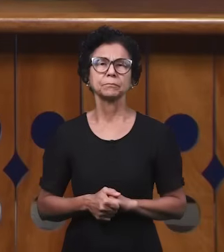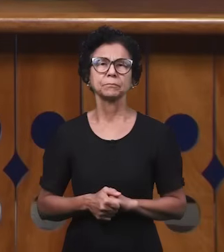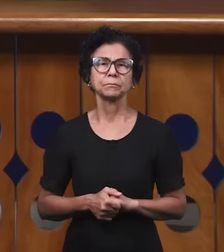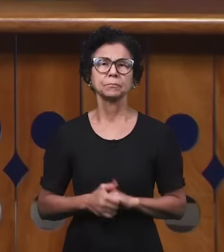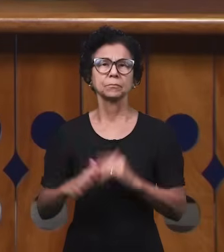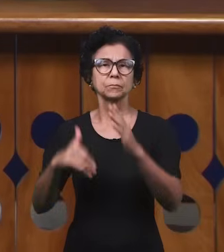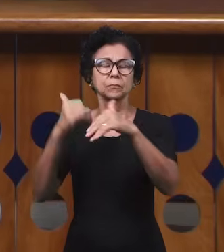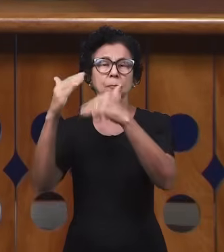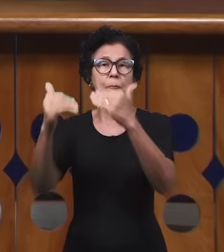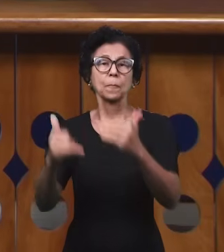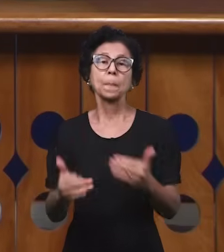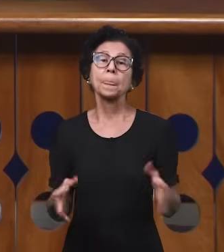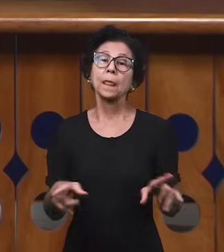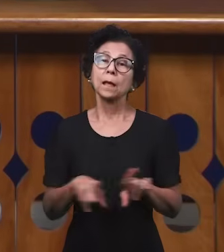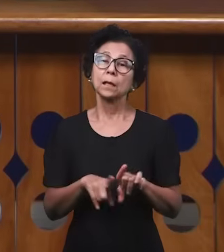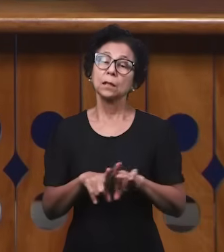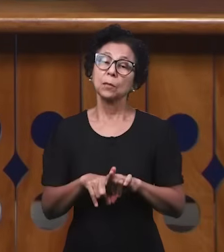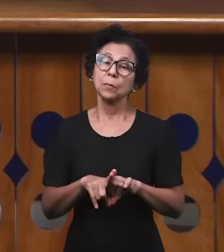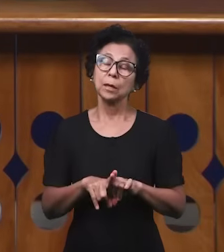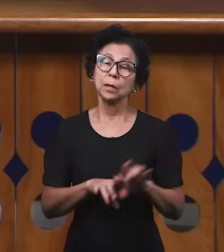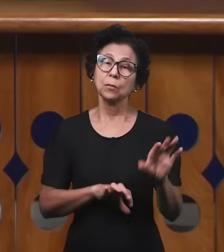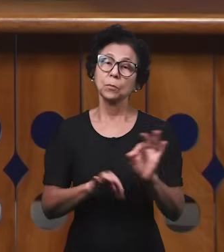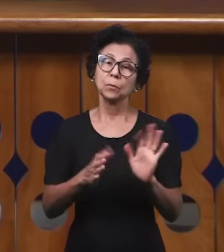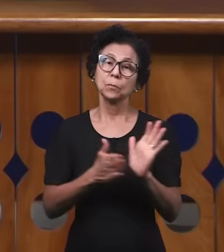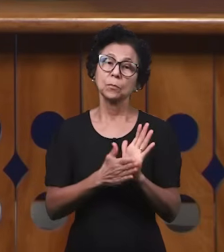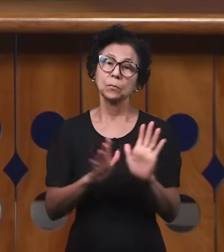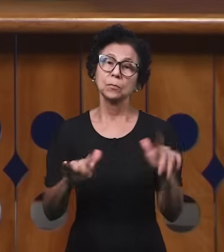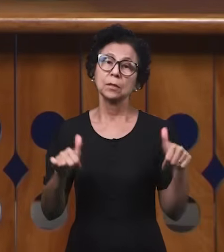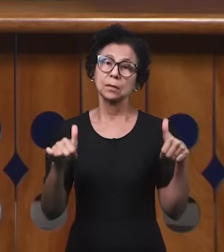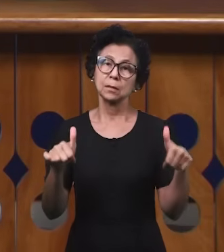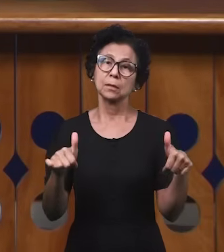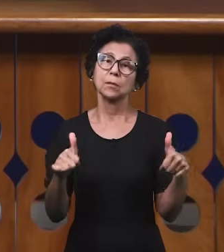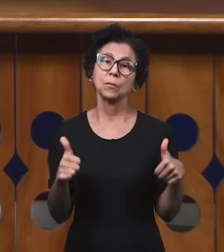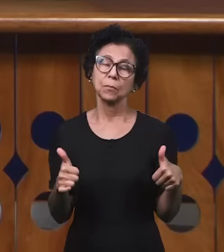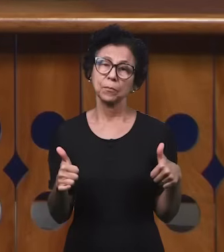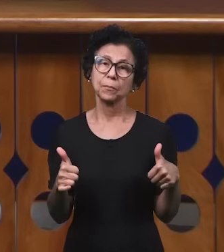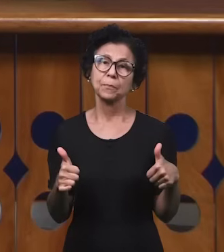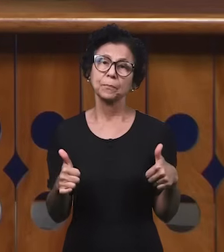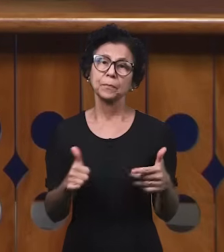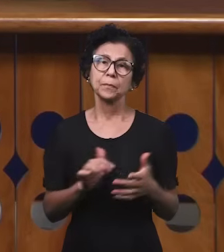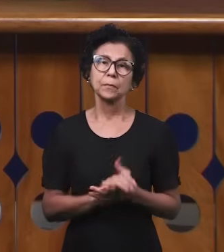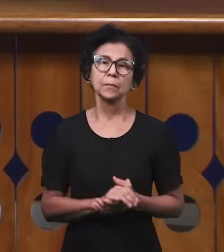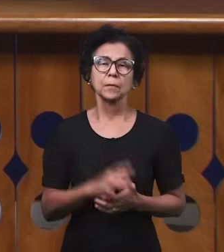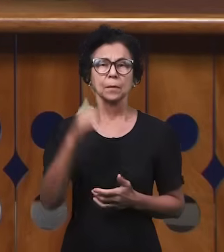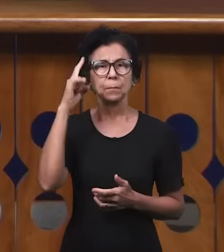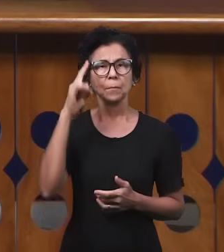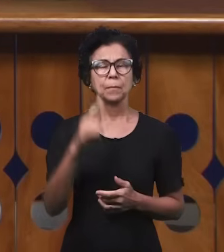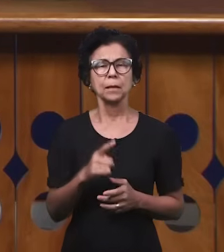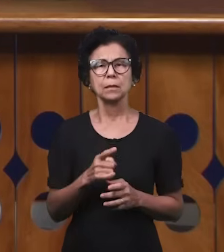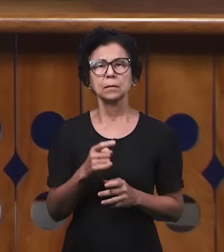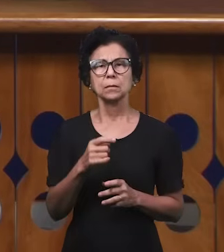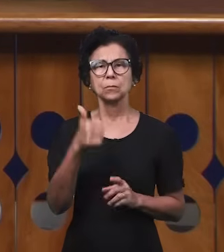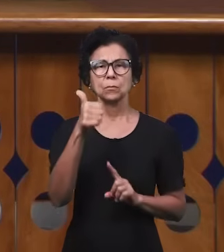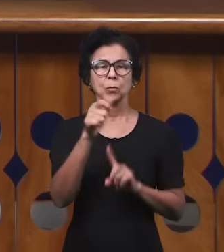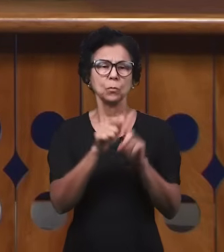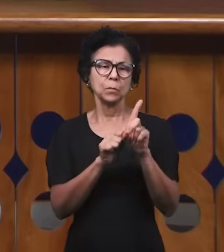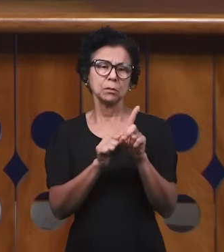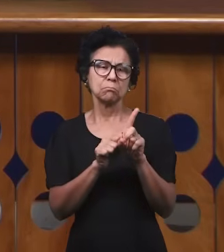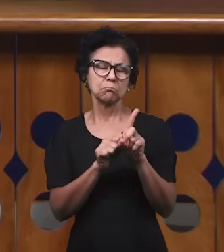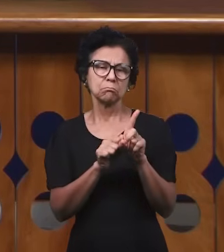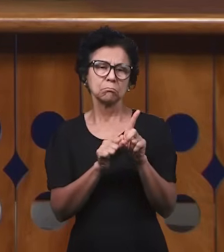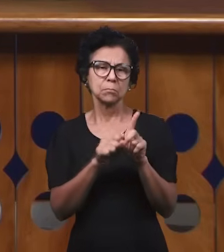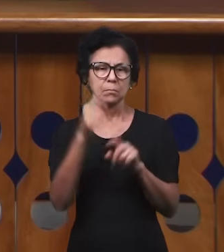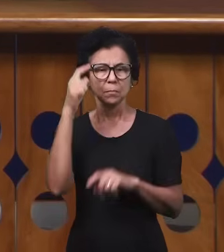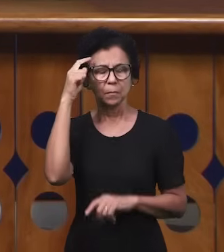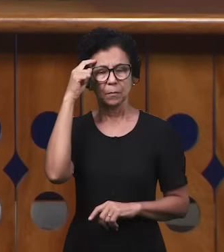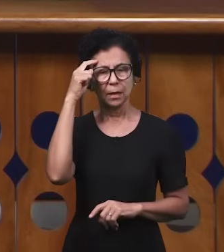pessoal. Isso é fundamental. Liste 3 ações concretas para os próximos 30 dias. Liste.